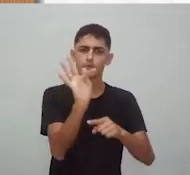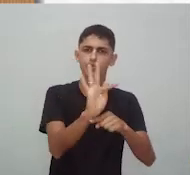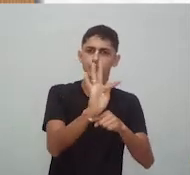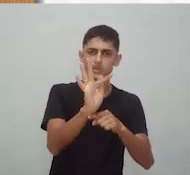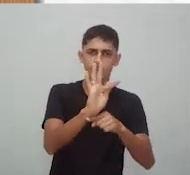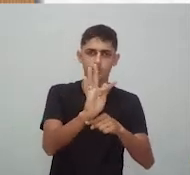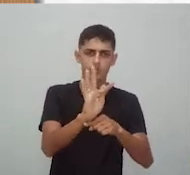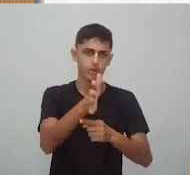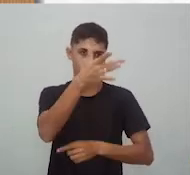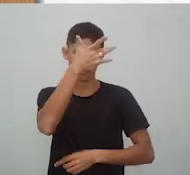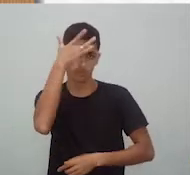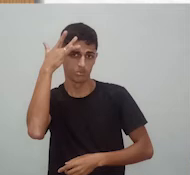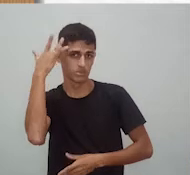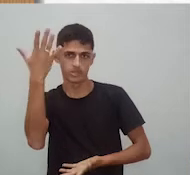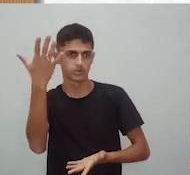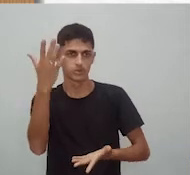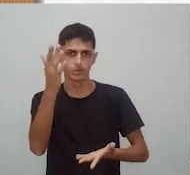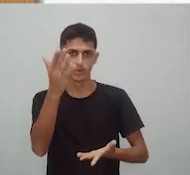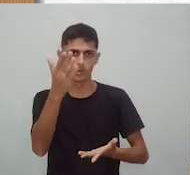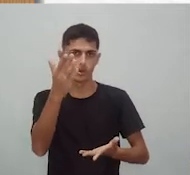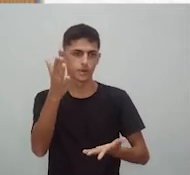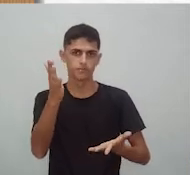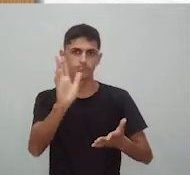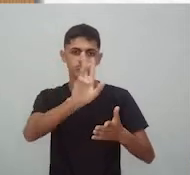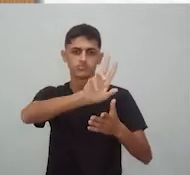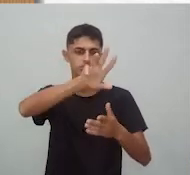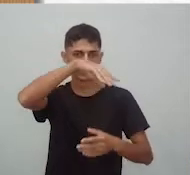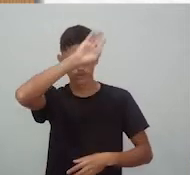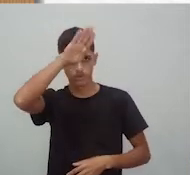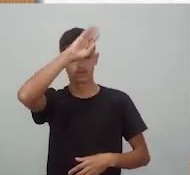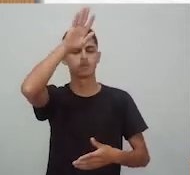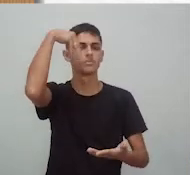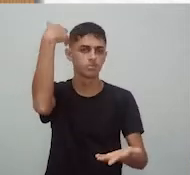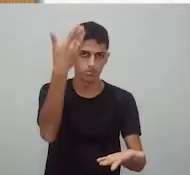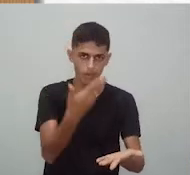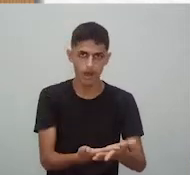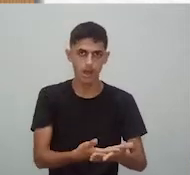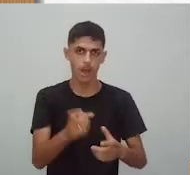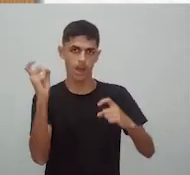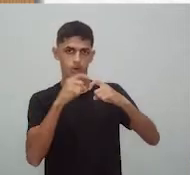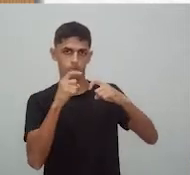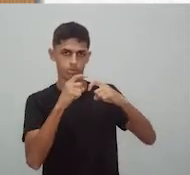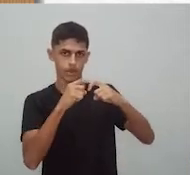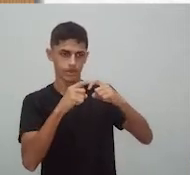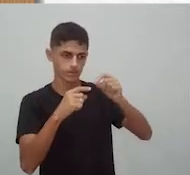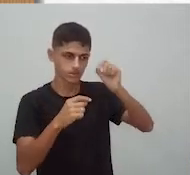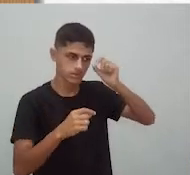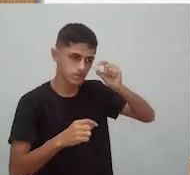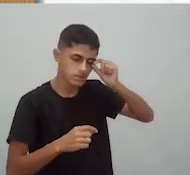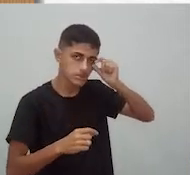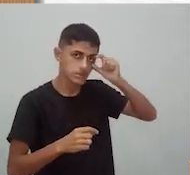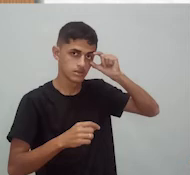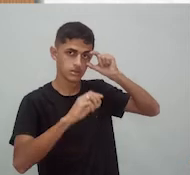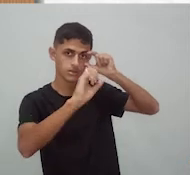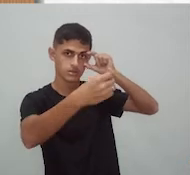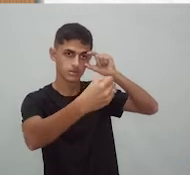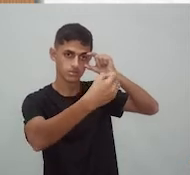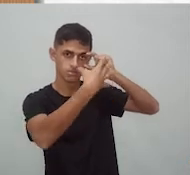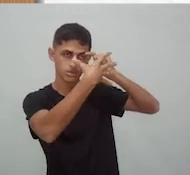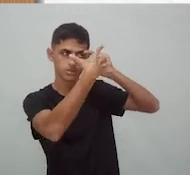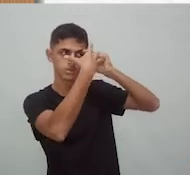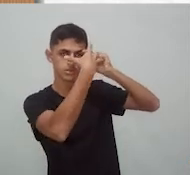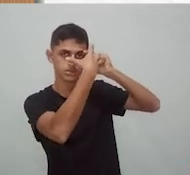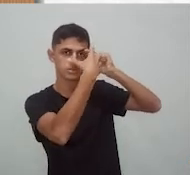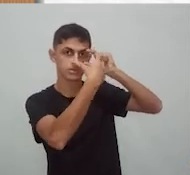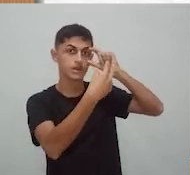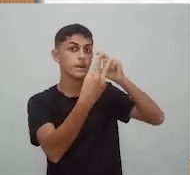tipo, às vezes uma pessoa sofre um acidente ou está desmaiada, os médicos eles pegam, abrem o olho e colocam uma luzinha, uma lanterninha